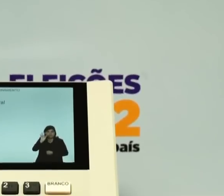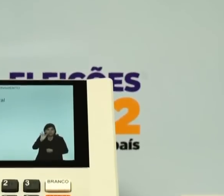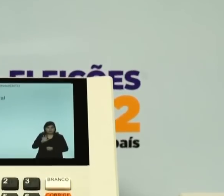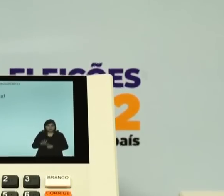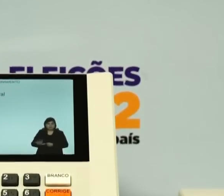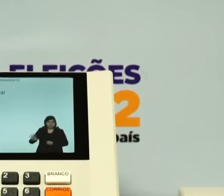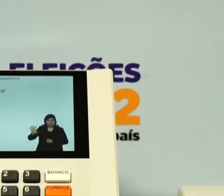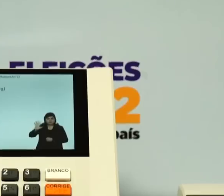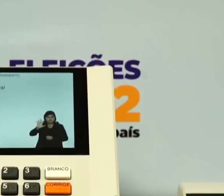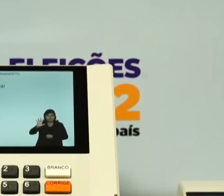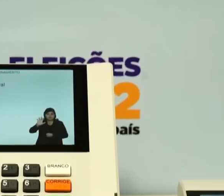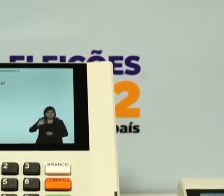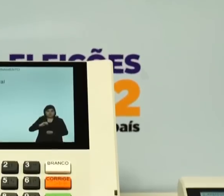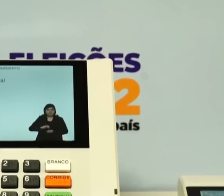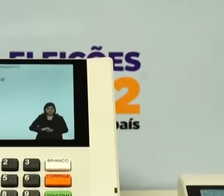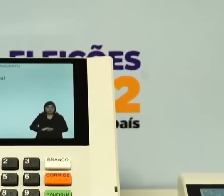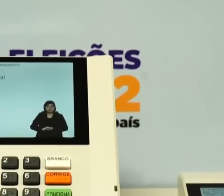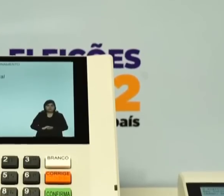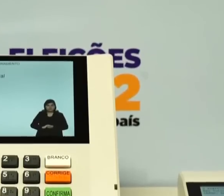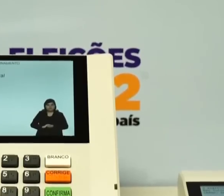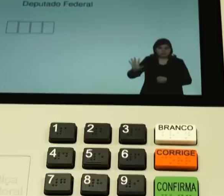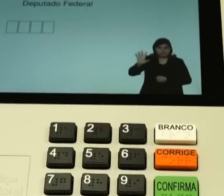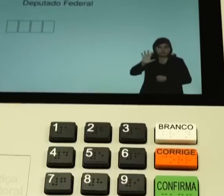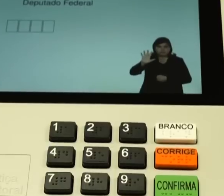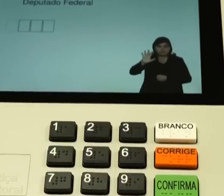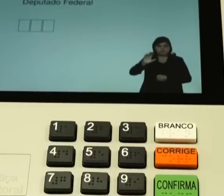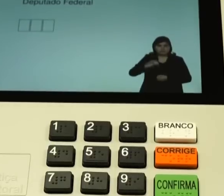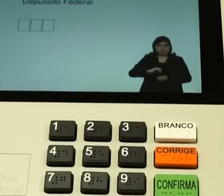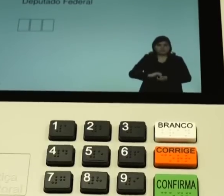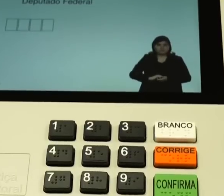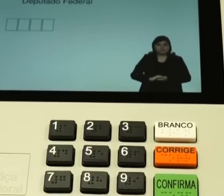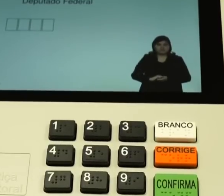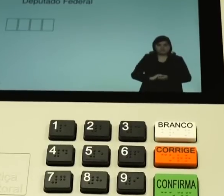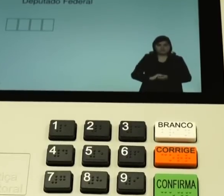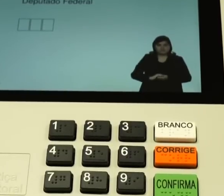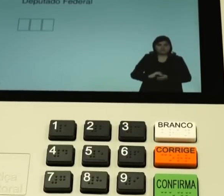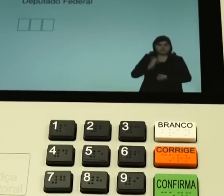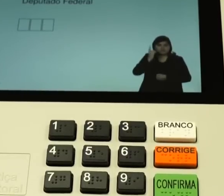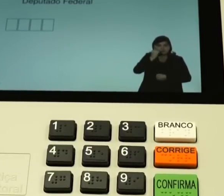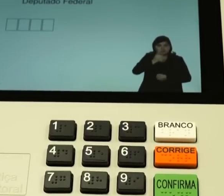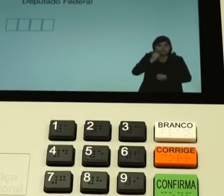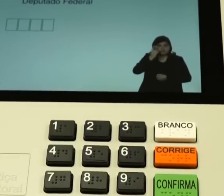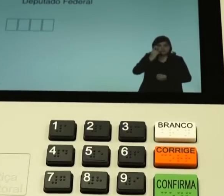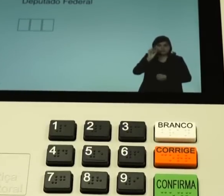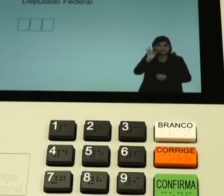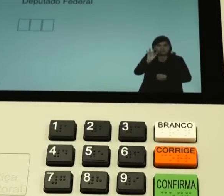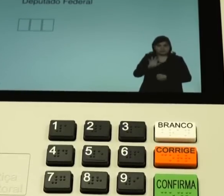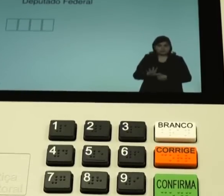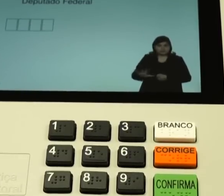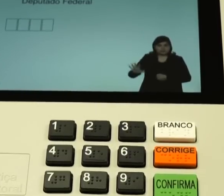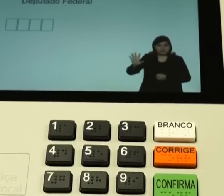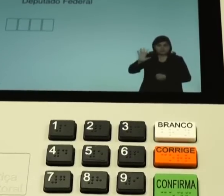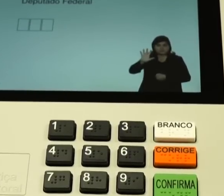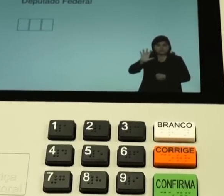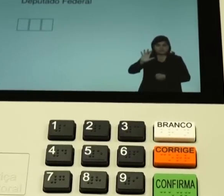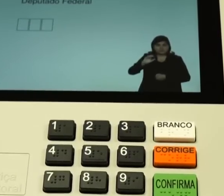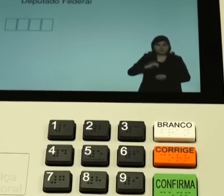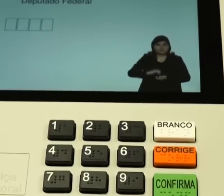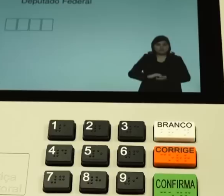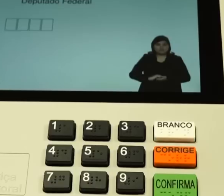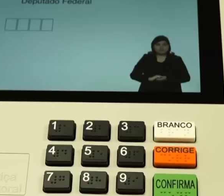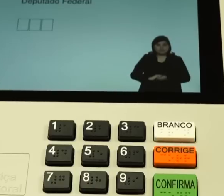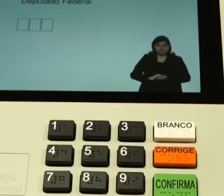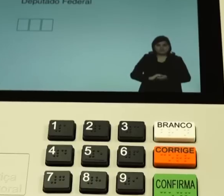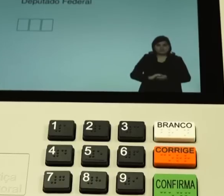sempre a mais acalorada. Os candidatos, eles obviamente têm todo o direito de votar, porque afinal de contas eles mesmos estão